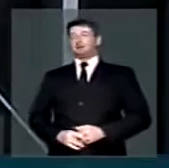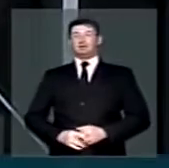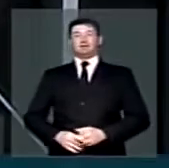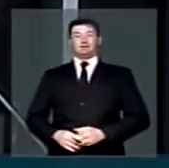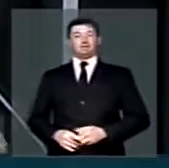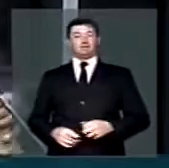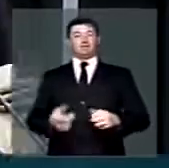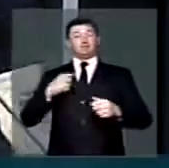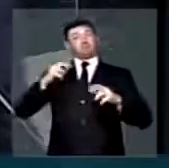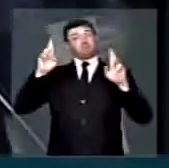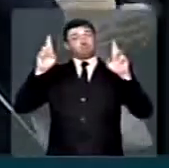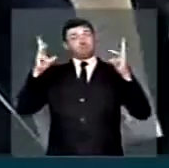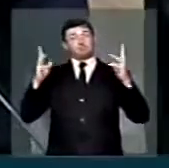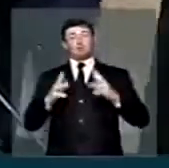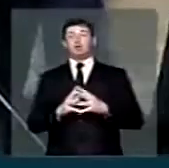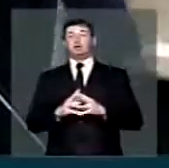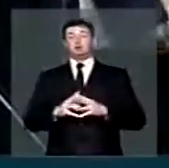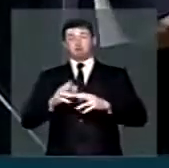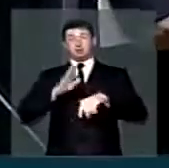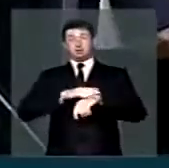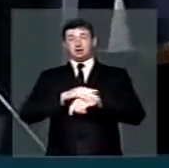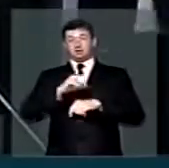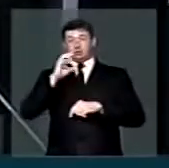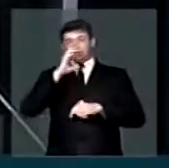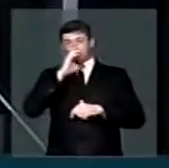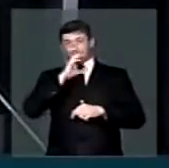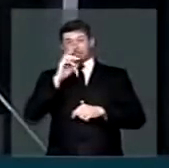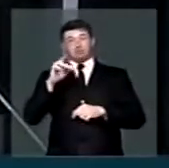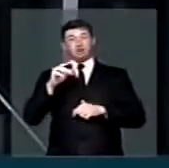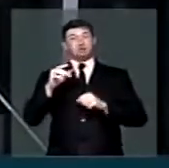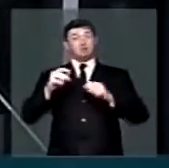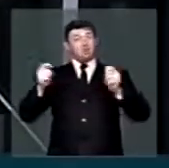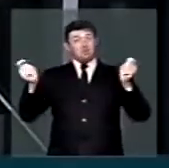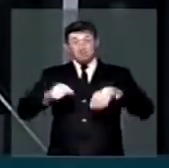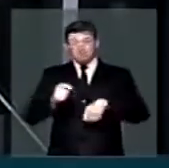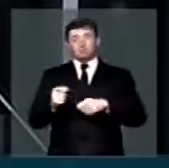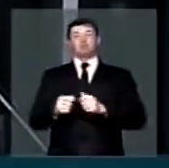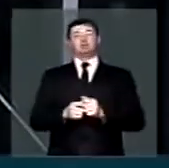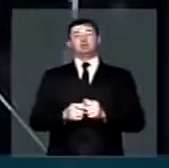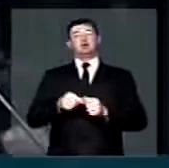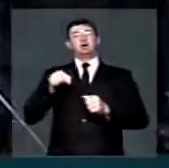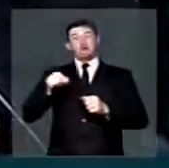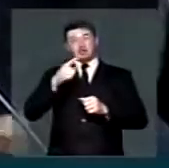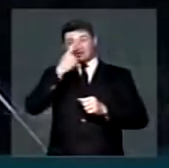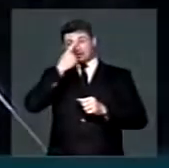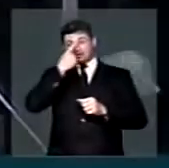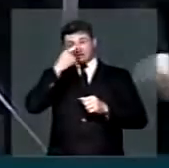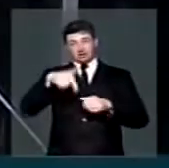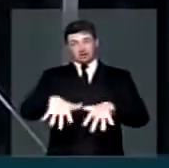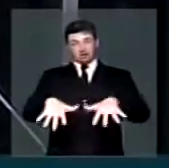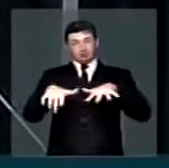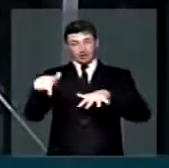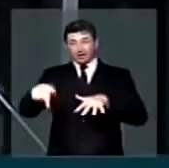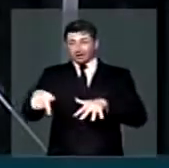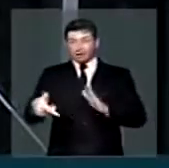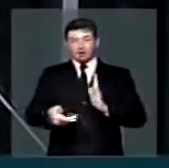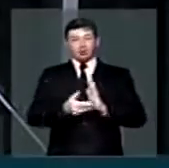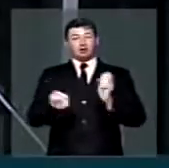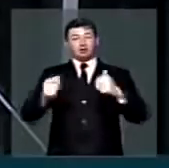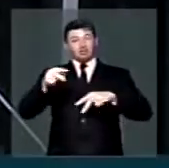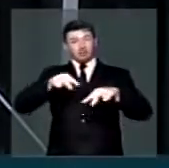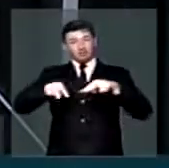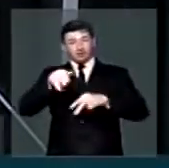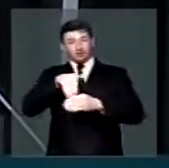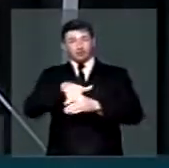deputados, espero que em breve, tão breve quanto possível, este plenário possa analisar